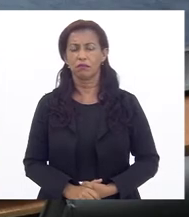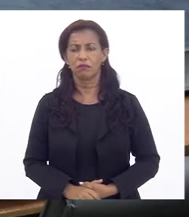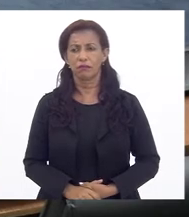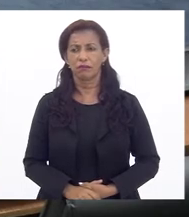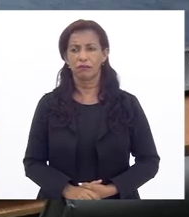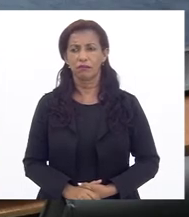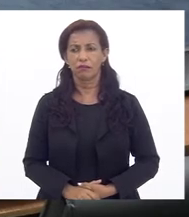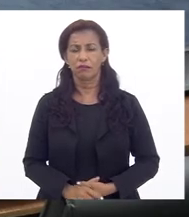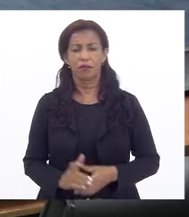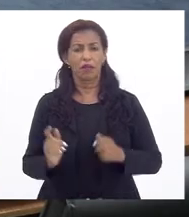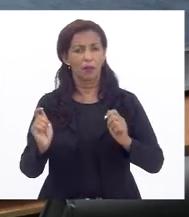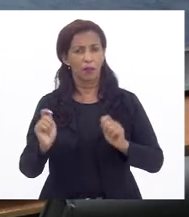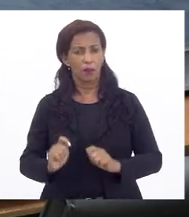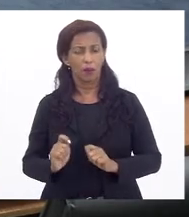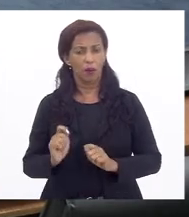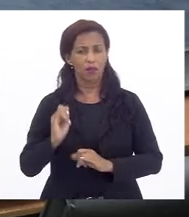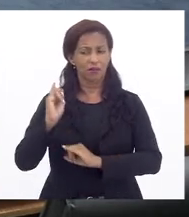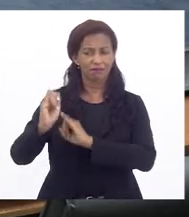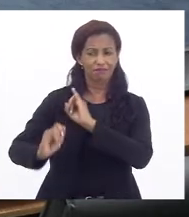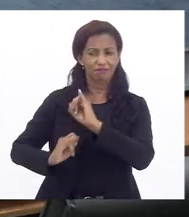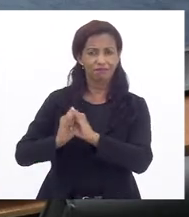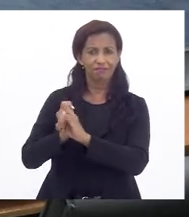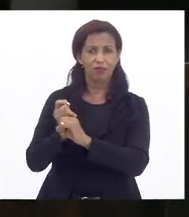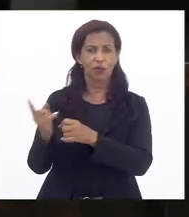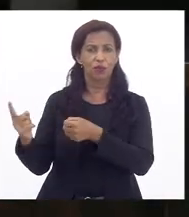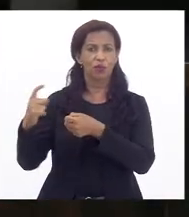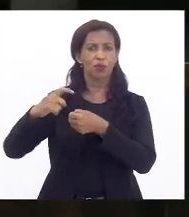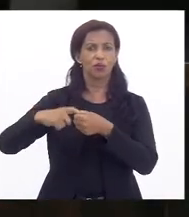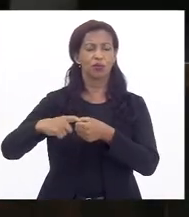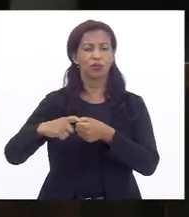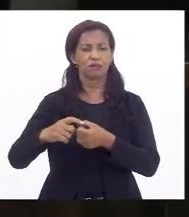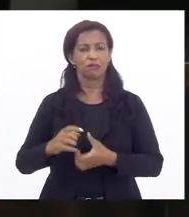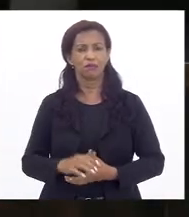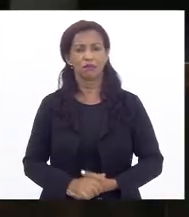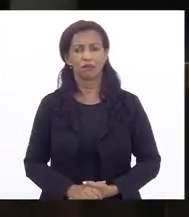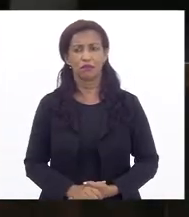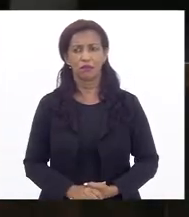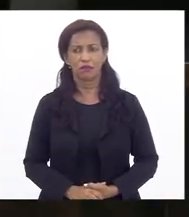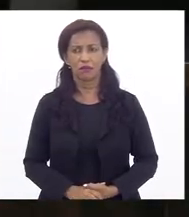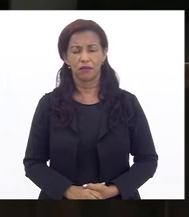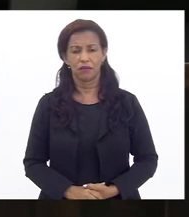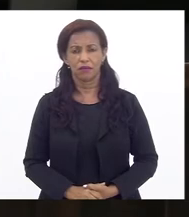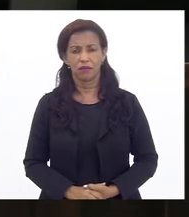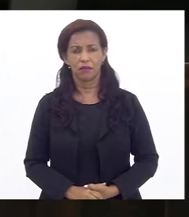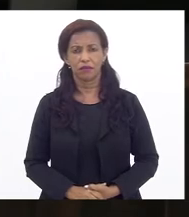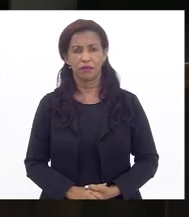para que possamos reconectar com a deputada Célia Jordão com a nossa sessão.